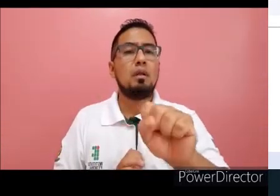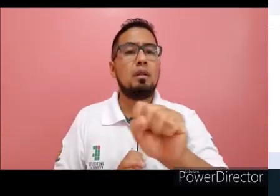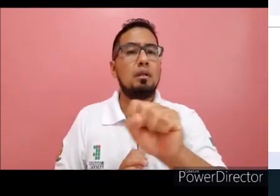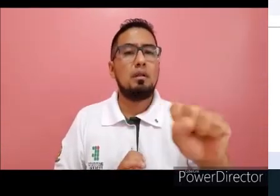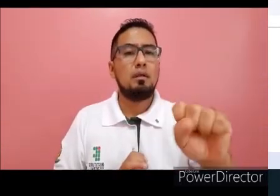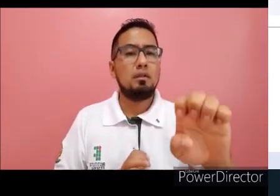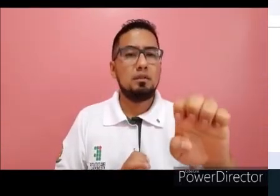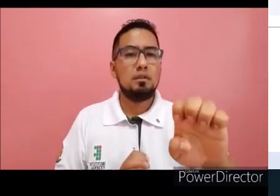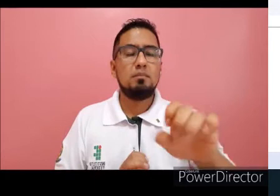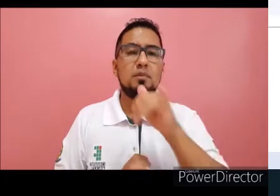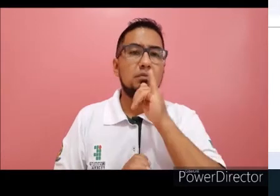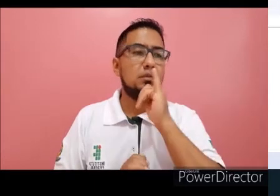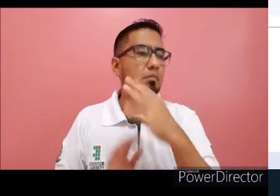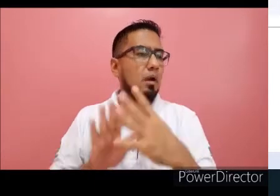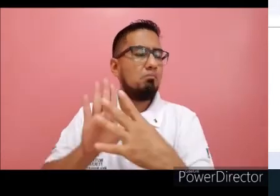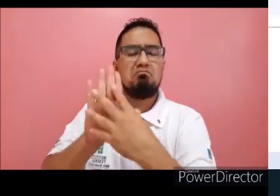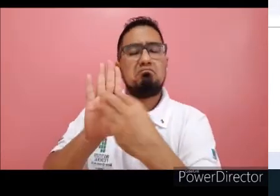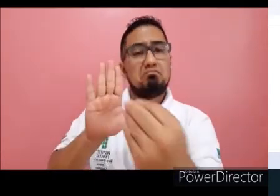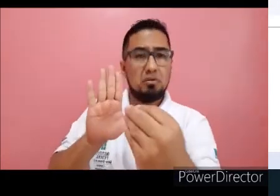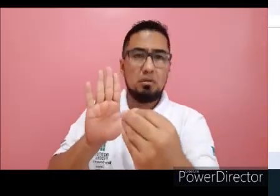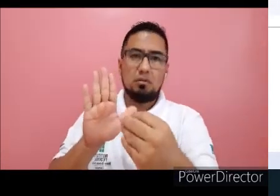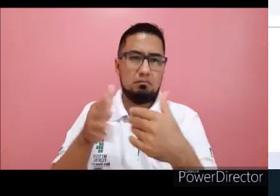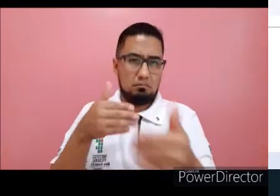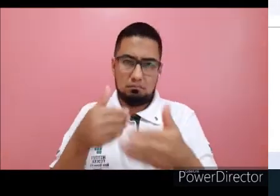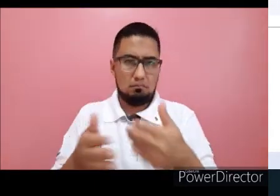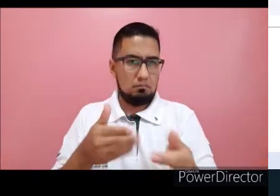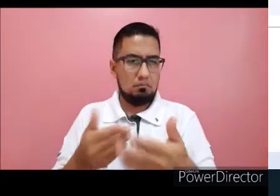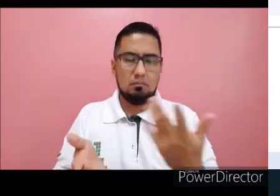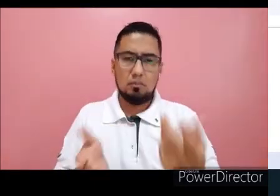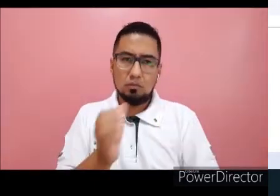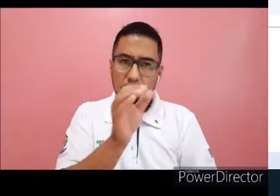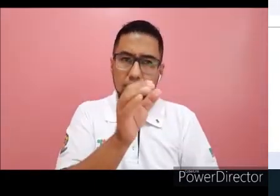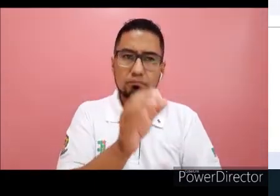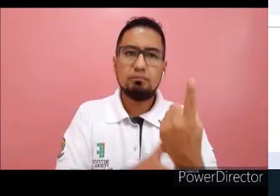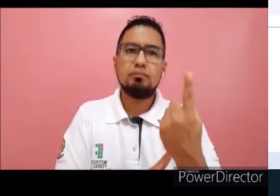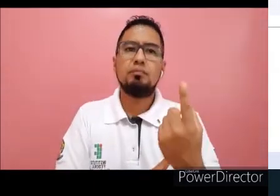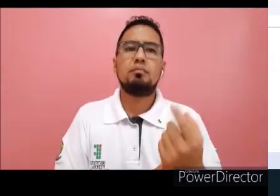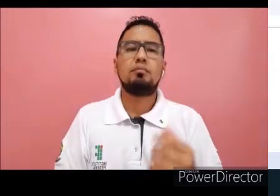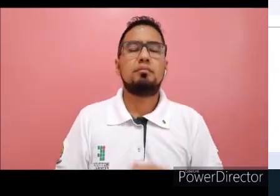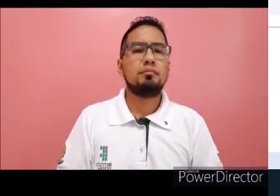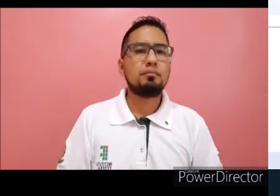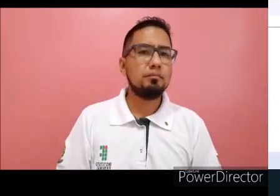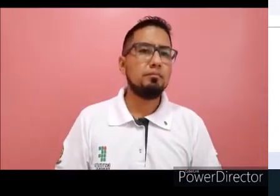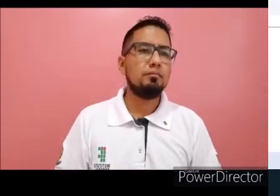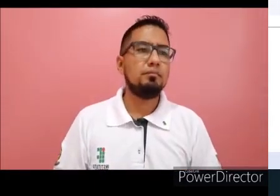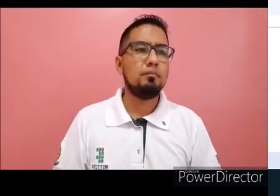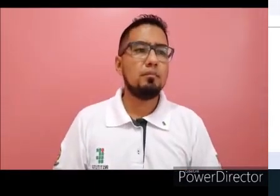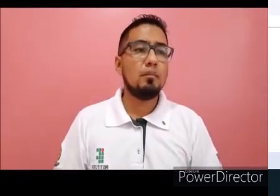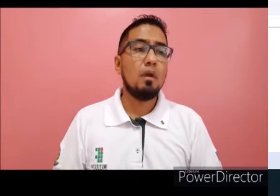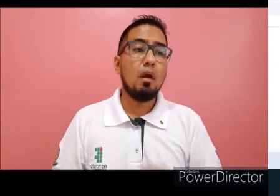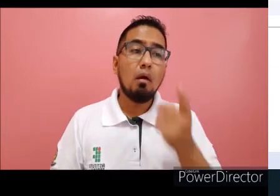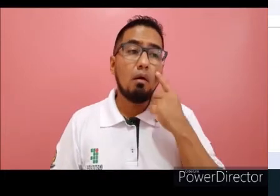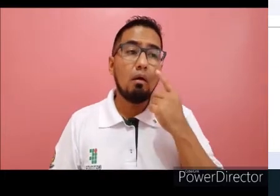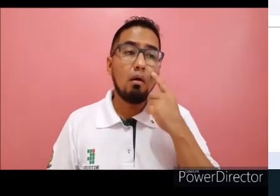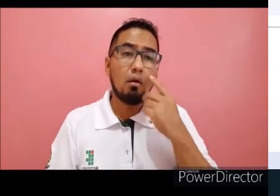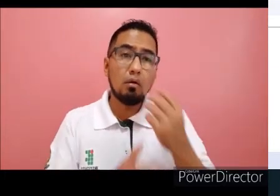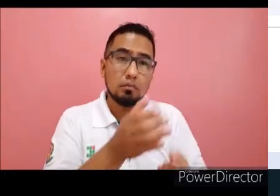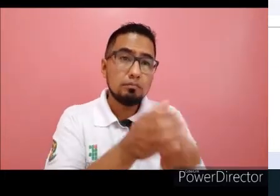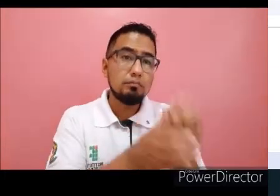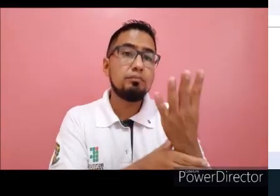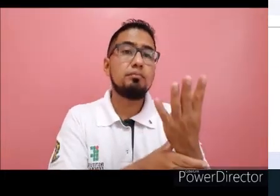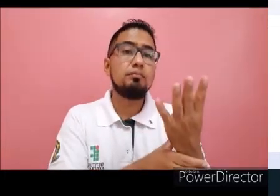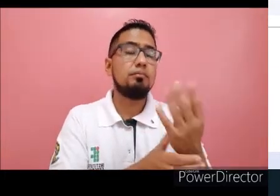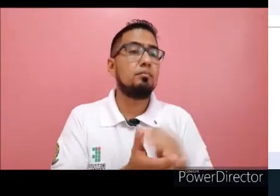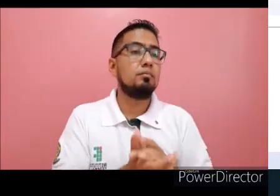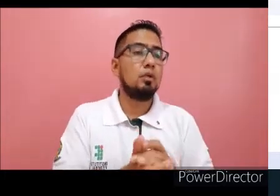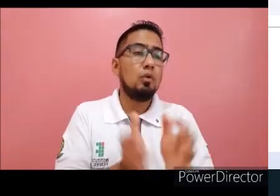classe vai ser classe modelo, né? Uma classe qualquer aí que eu fosse desenvolver aí. Vou criar,